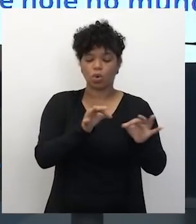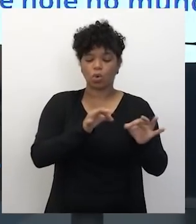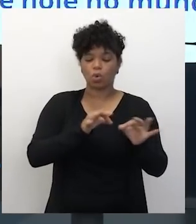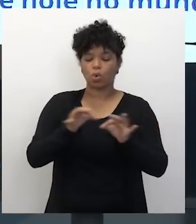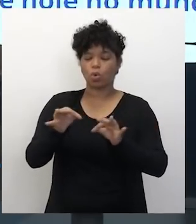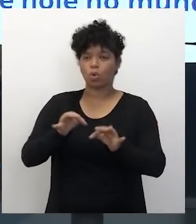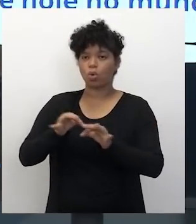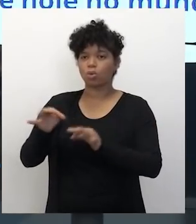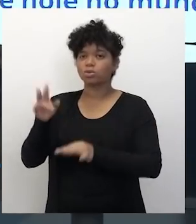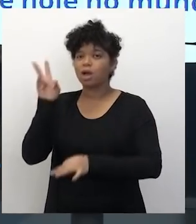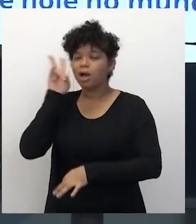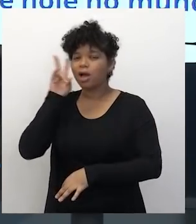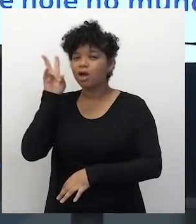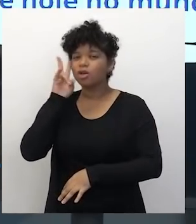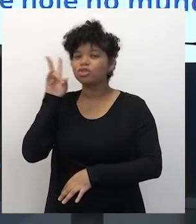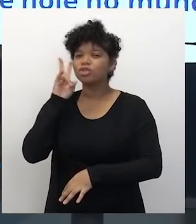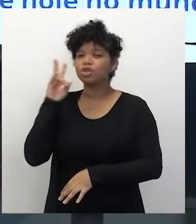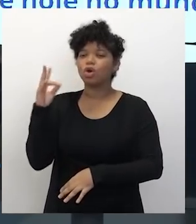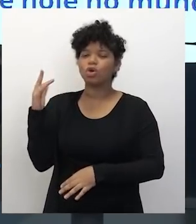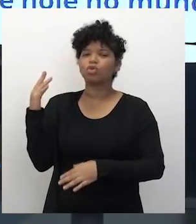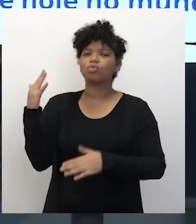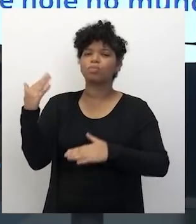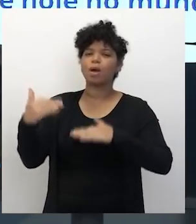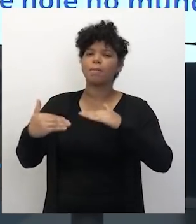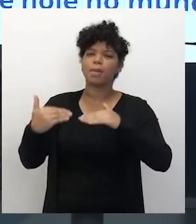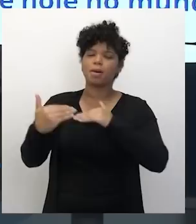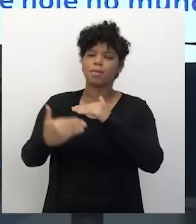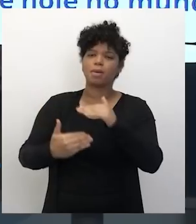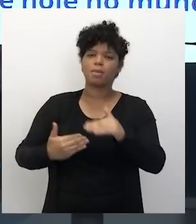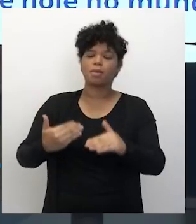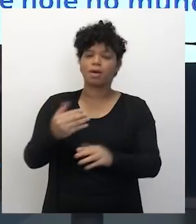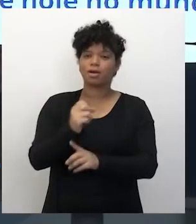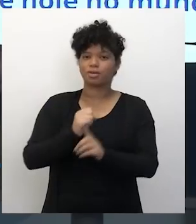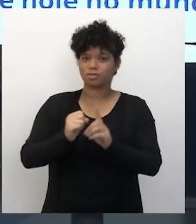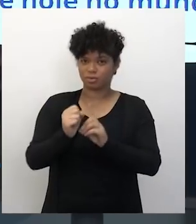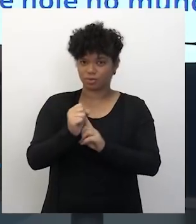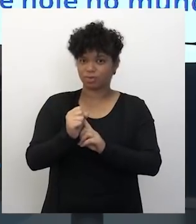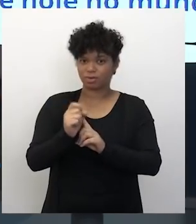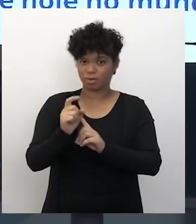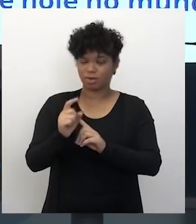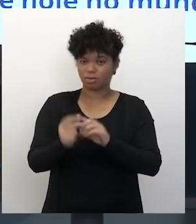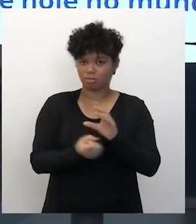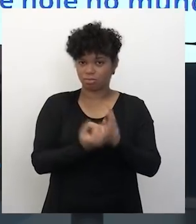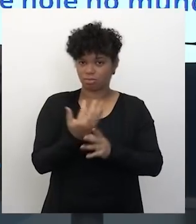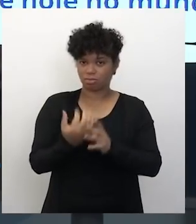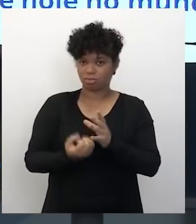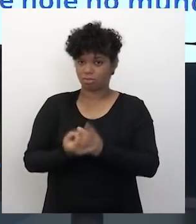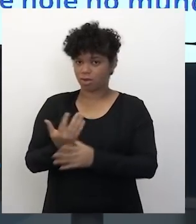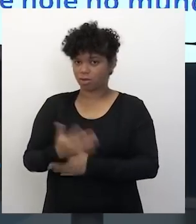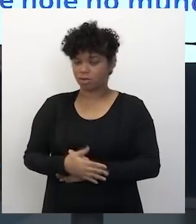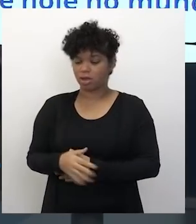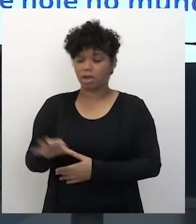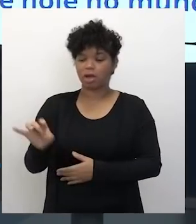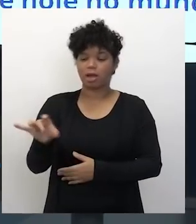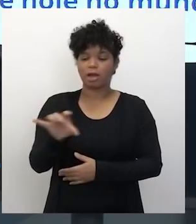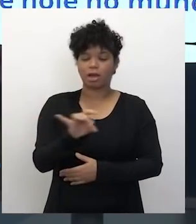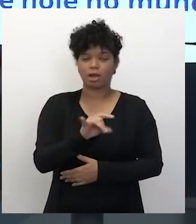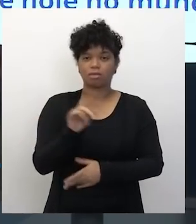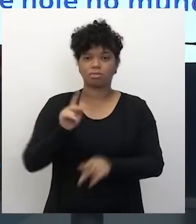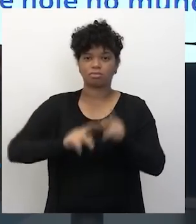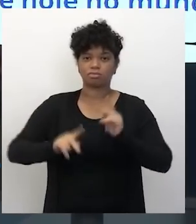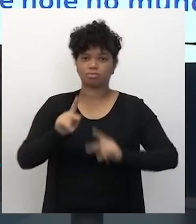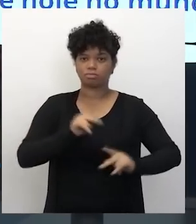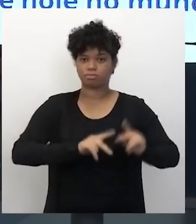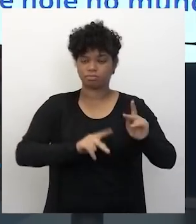histórica? O tempo é uma construção social, então isso significa que cada povo construiu a história